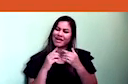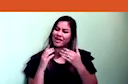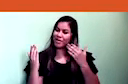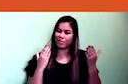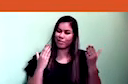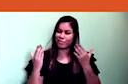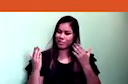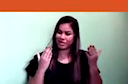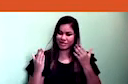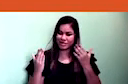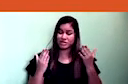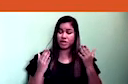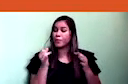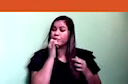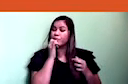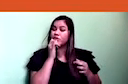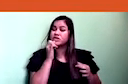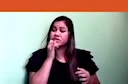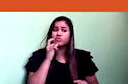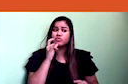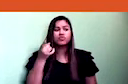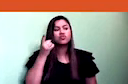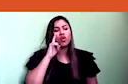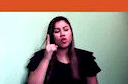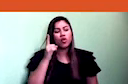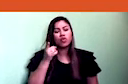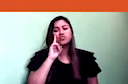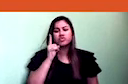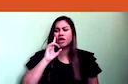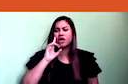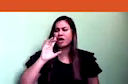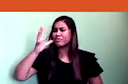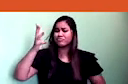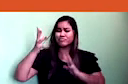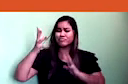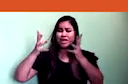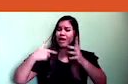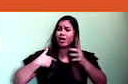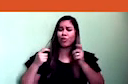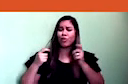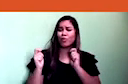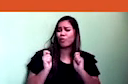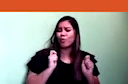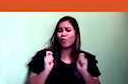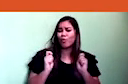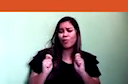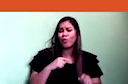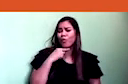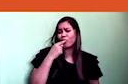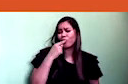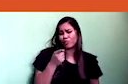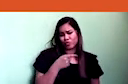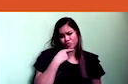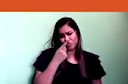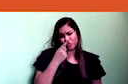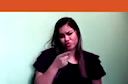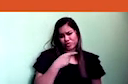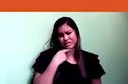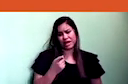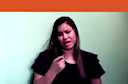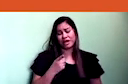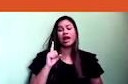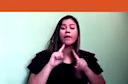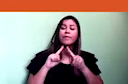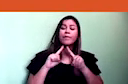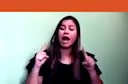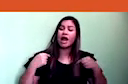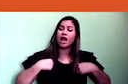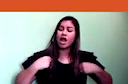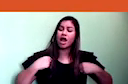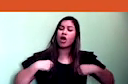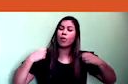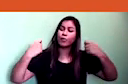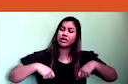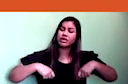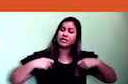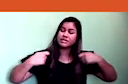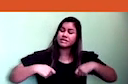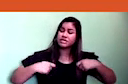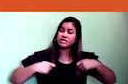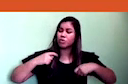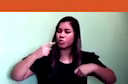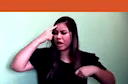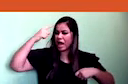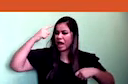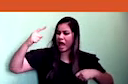intempéries acontecem no dia a dia que estão fora do nosso controle. Mas eu preciso me preocupar como eu reajo a